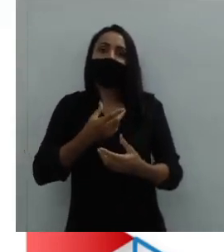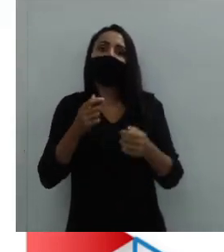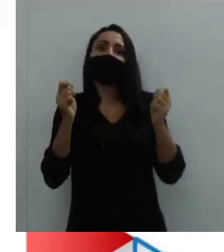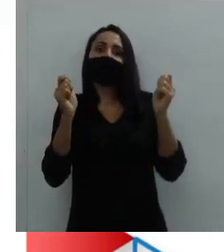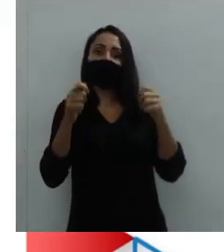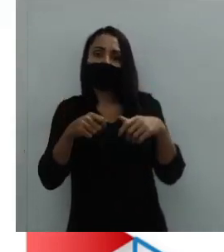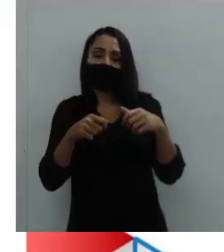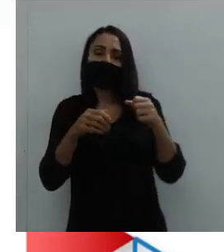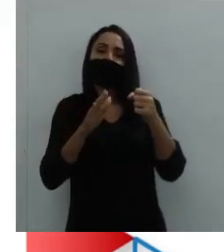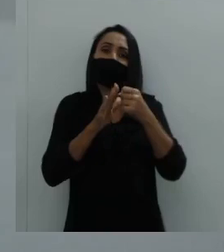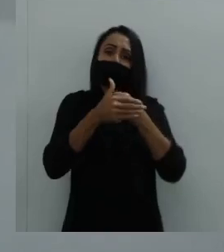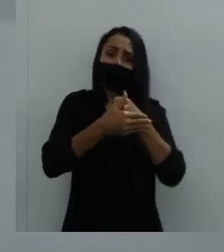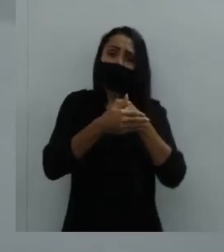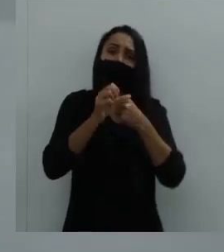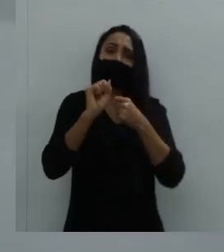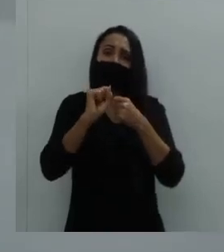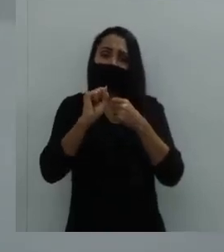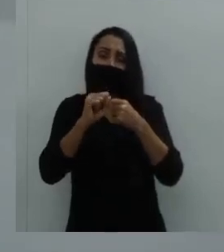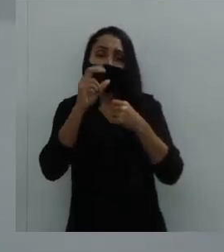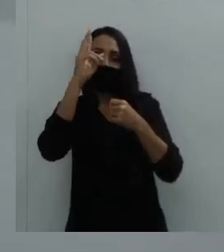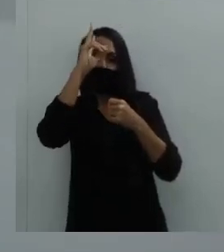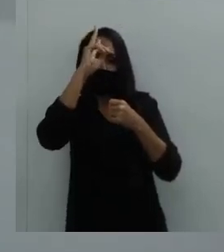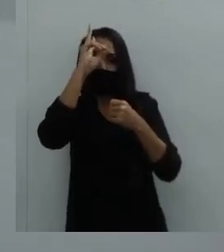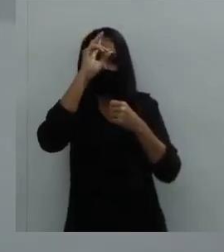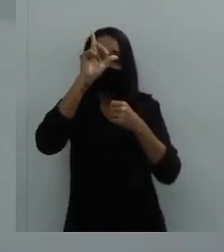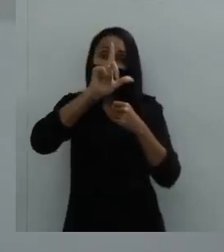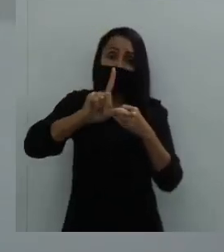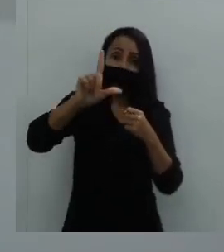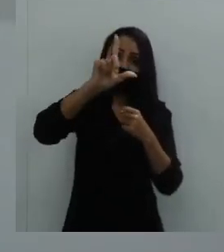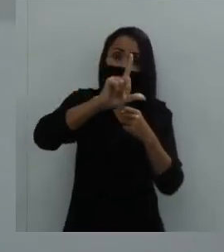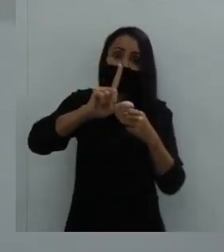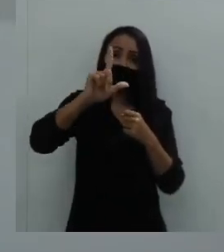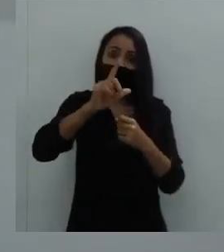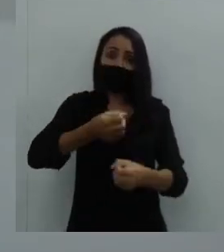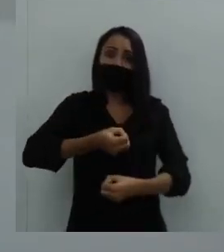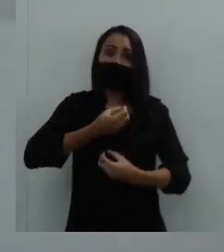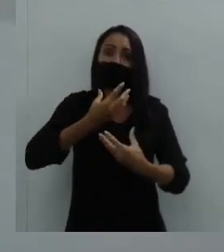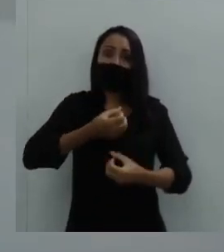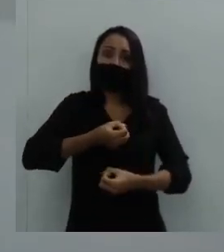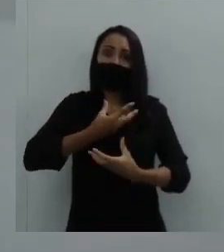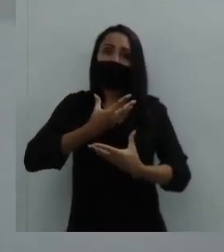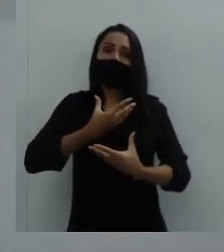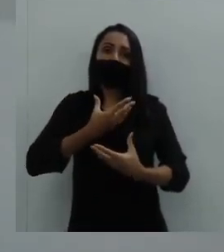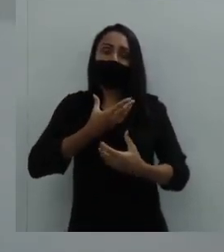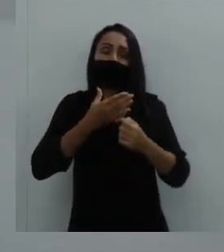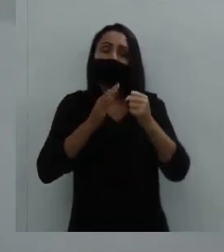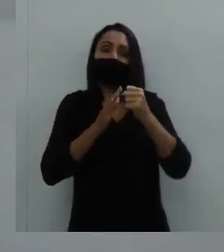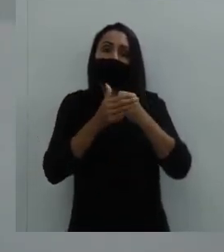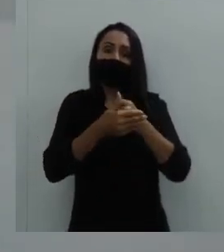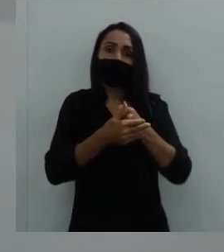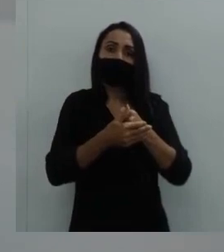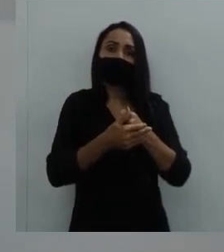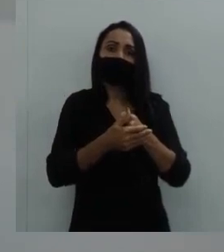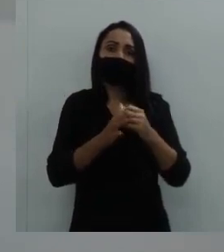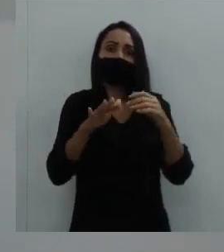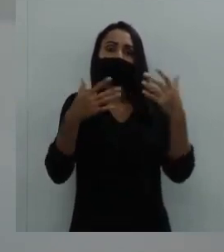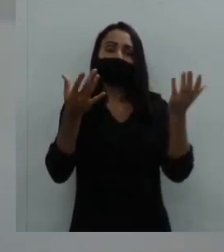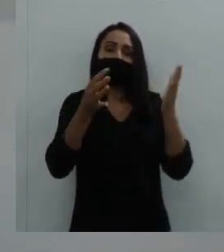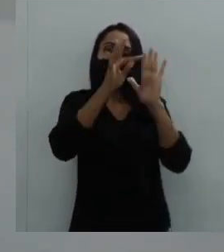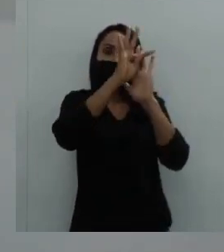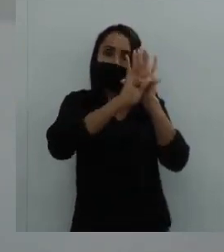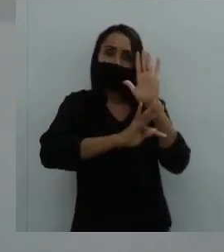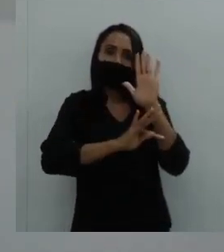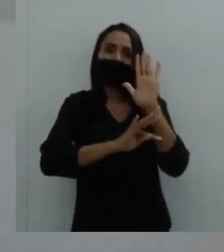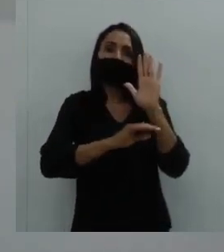subjetividade. Olhando para mim, é só lembrar: literatura, poética, subjetividade. Então, os textos que